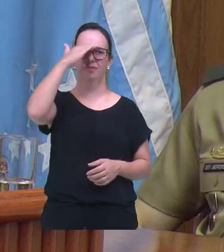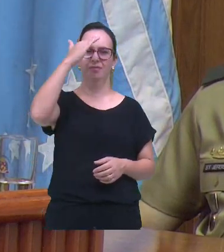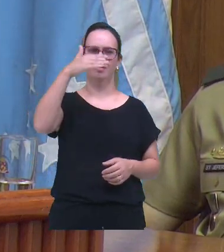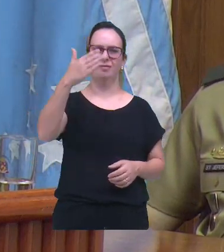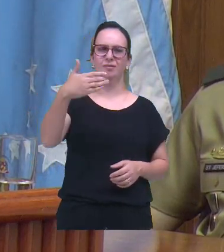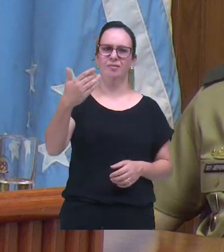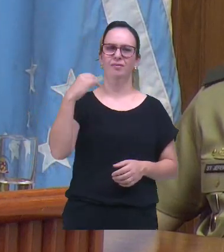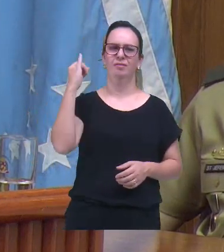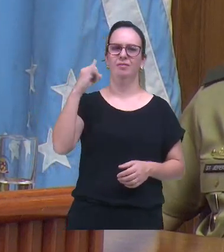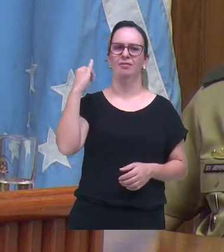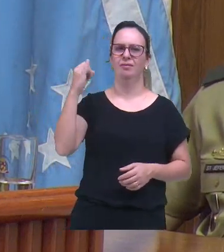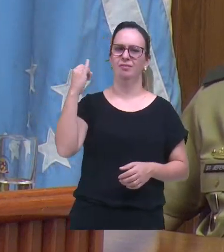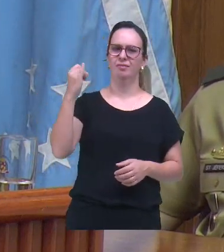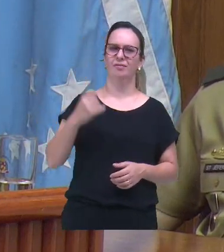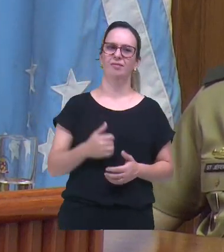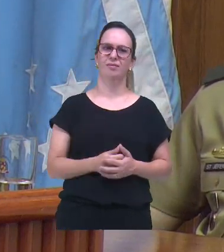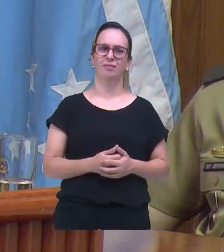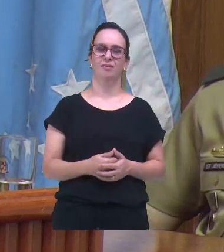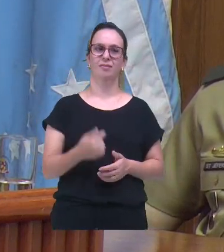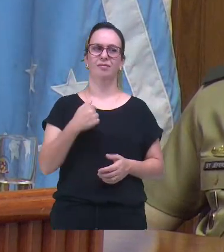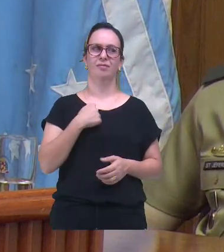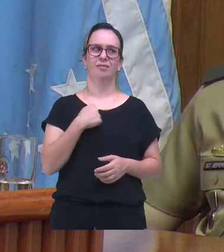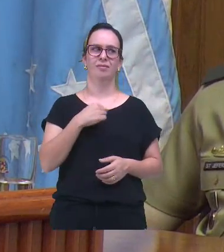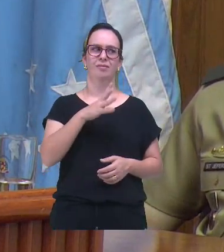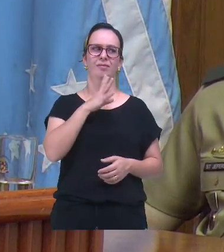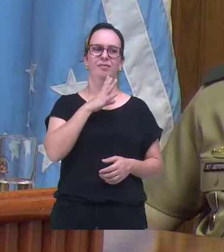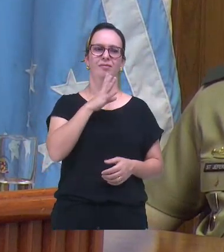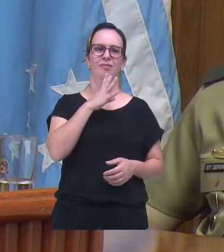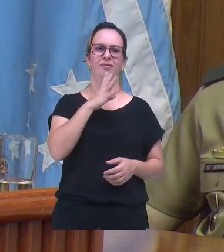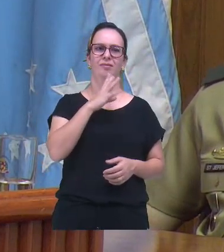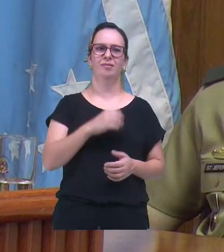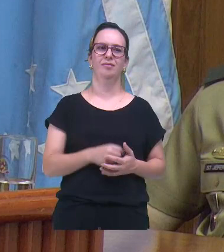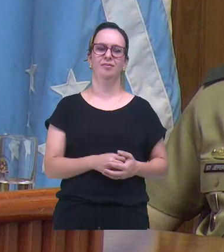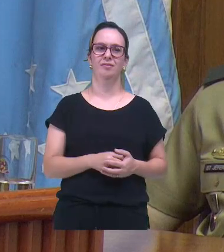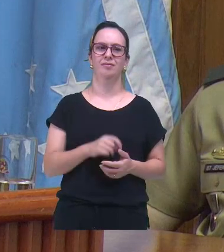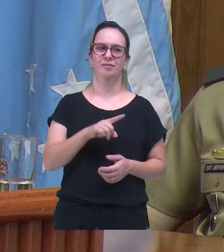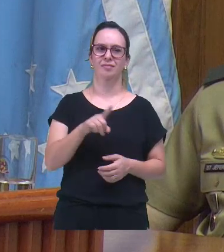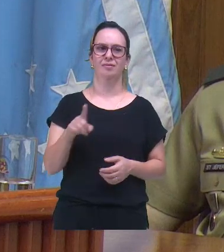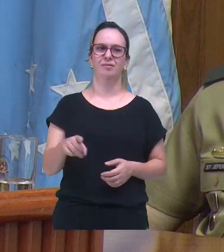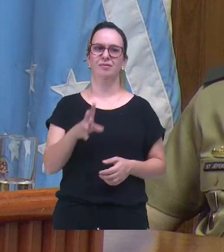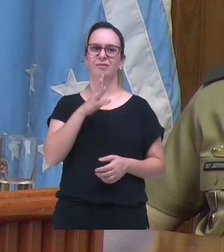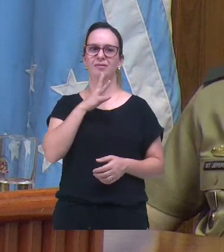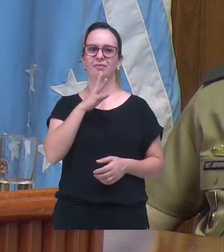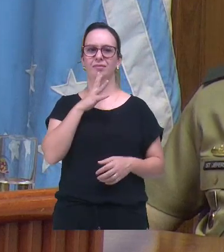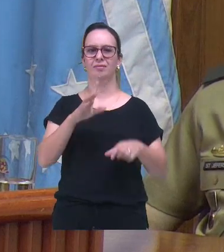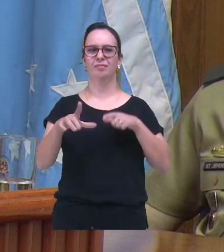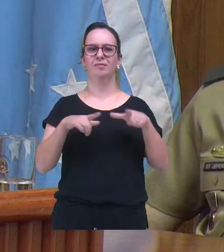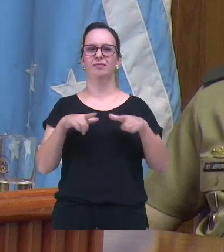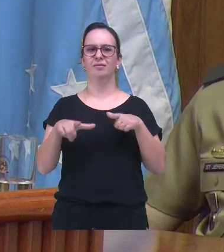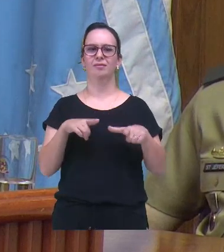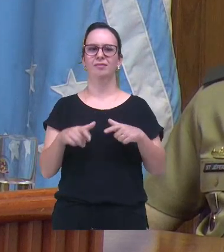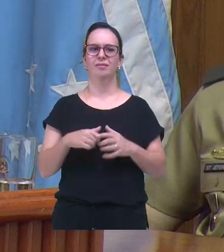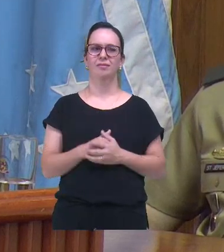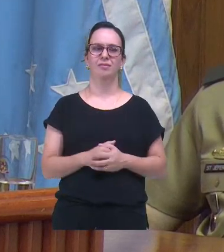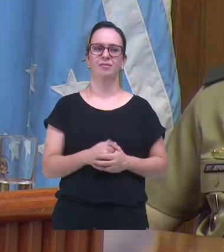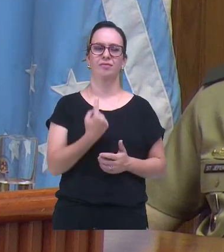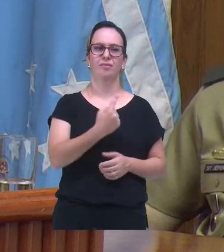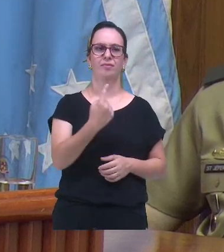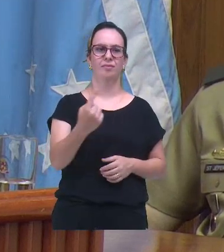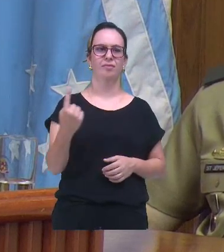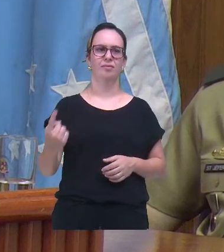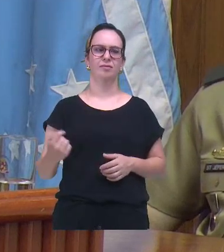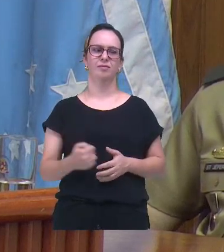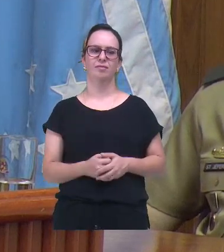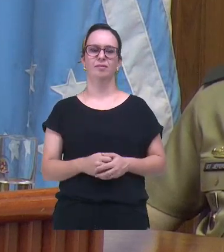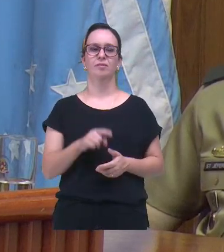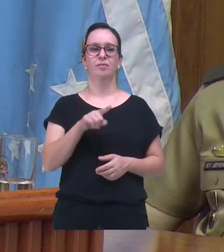homenagem. Eu conheço vocês, conheço o trabalho, cada um no seu